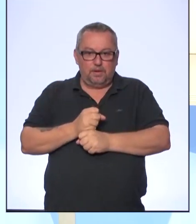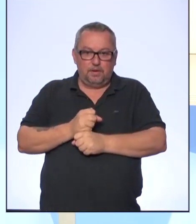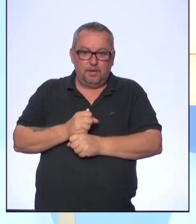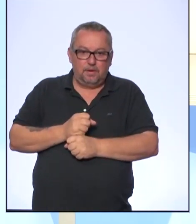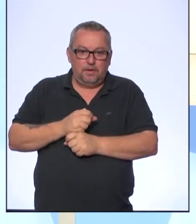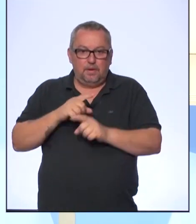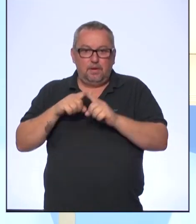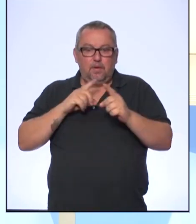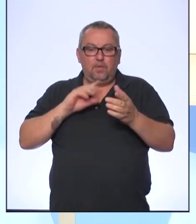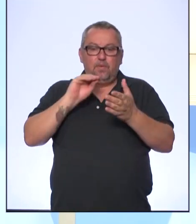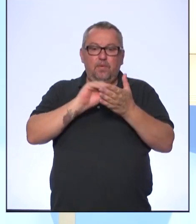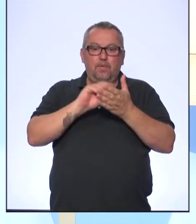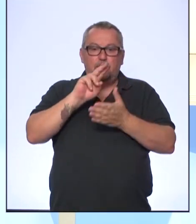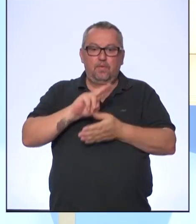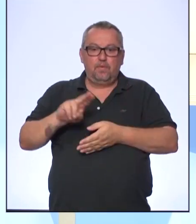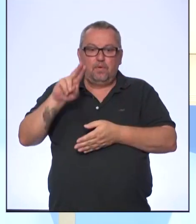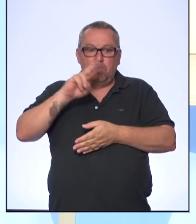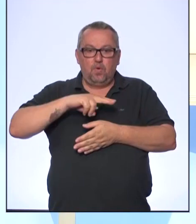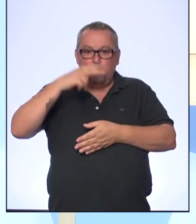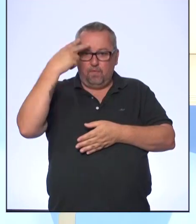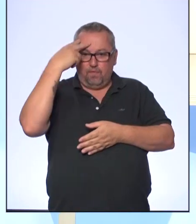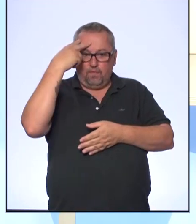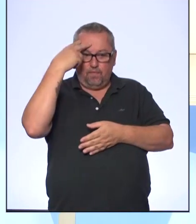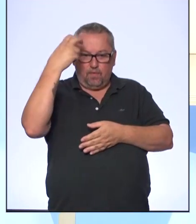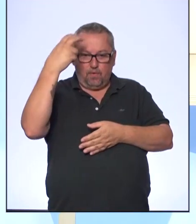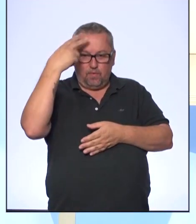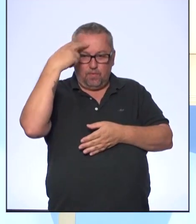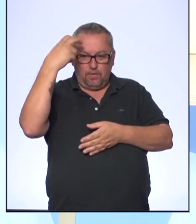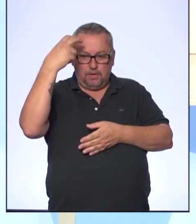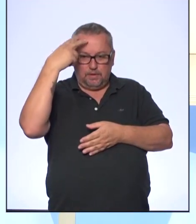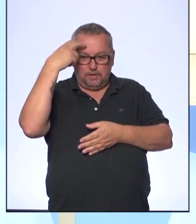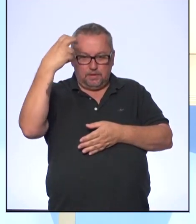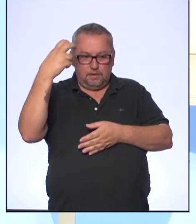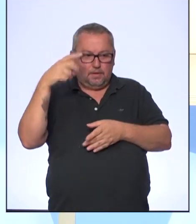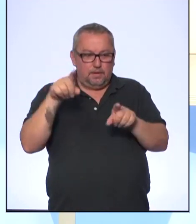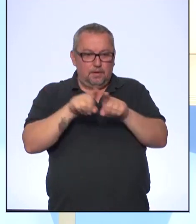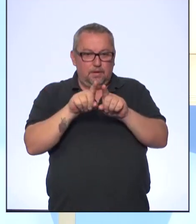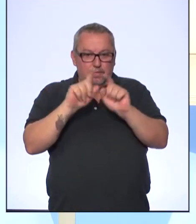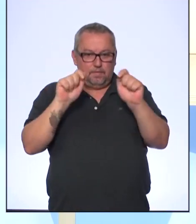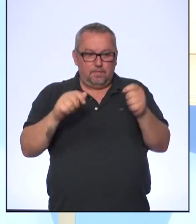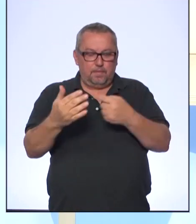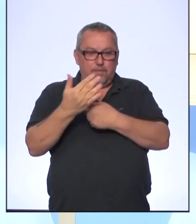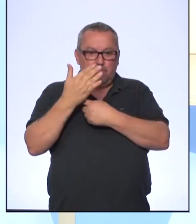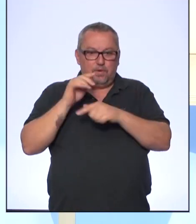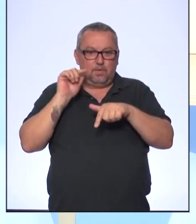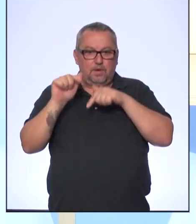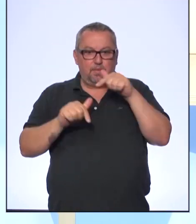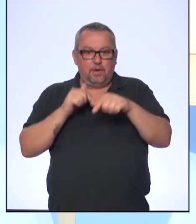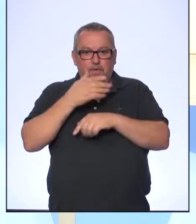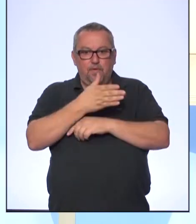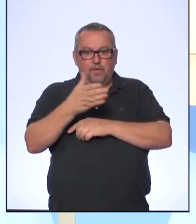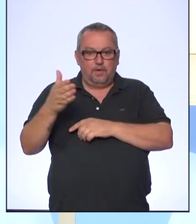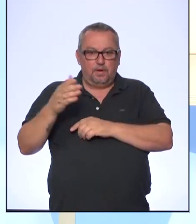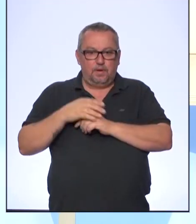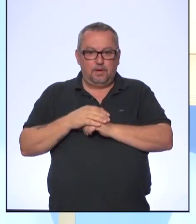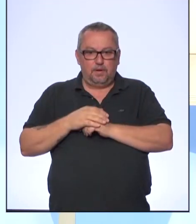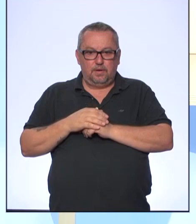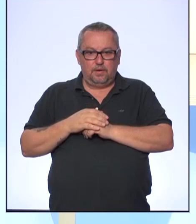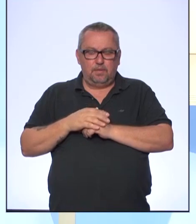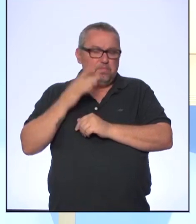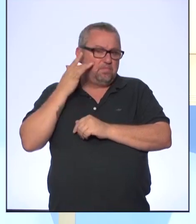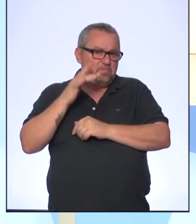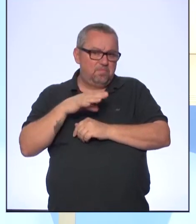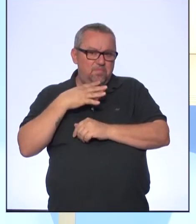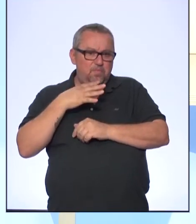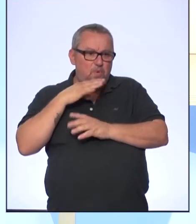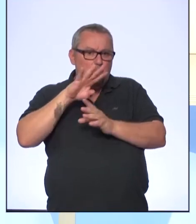eu posso utilizar algumas fórmulas dentro dessa planilha que ela vai facilitar o trabalho de vocês. Não sei se vocês já mexeram com Excel.